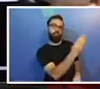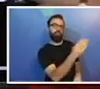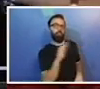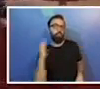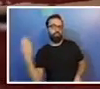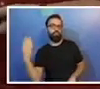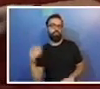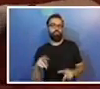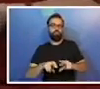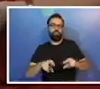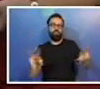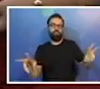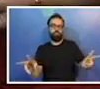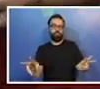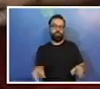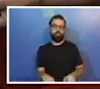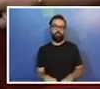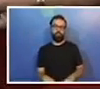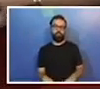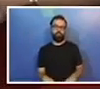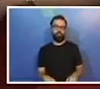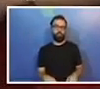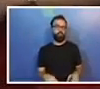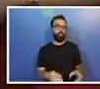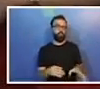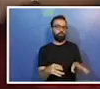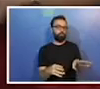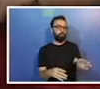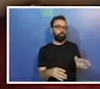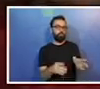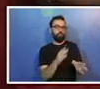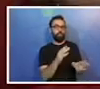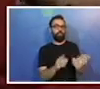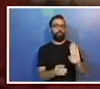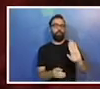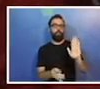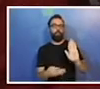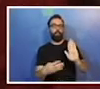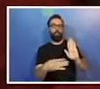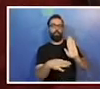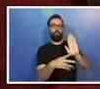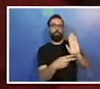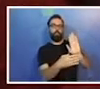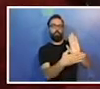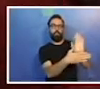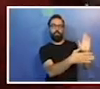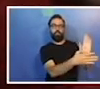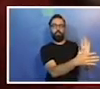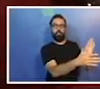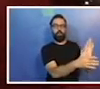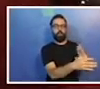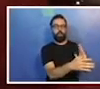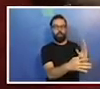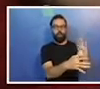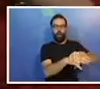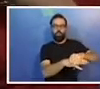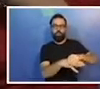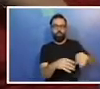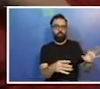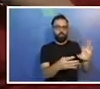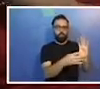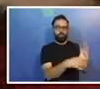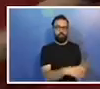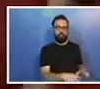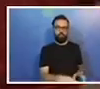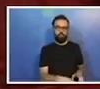tá? Olha, em volta, peixinhos. Muitas vezes esse é o alimento natural desses